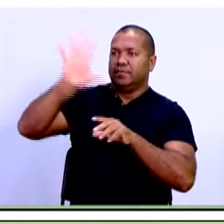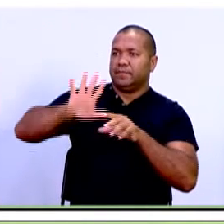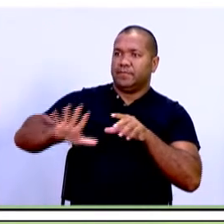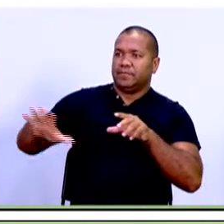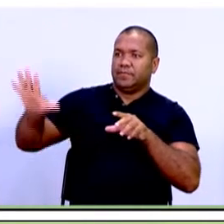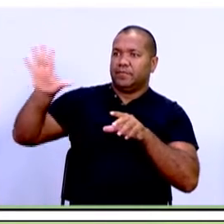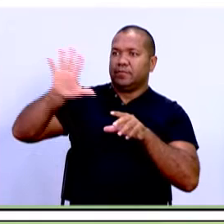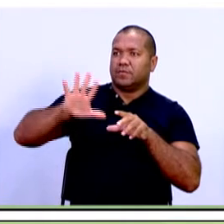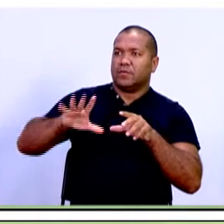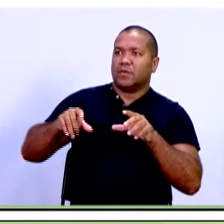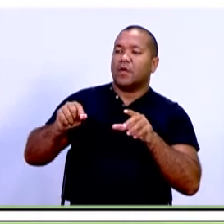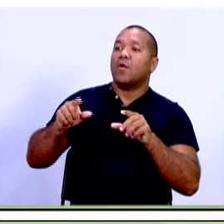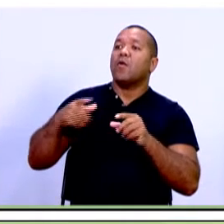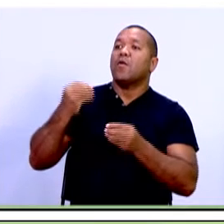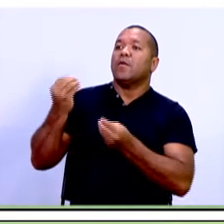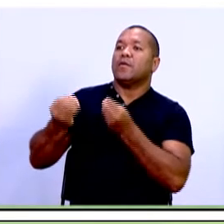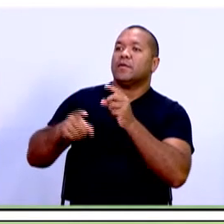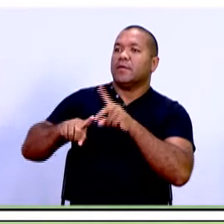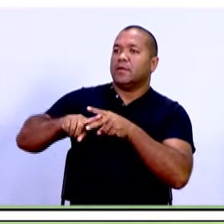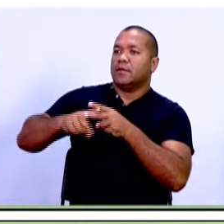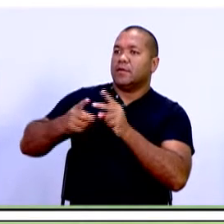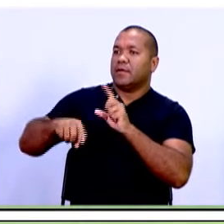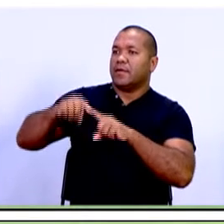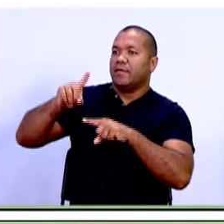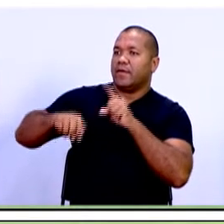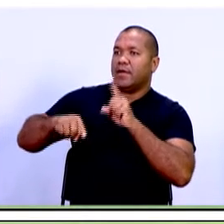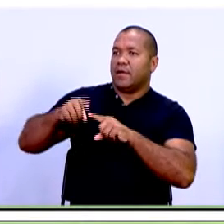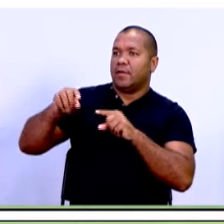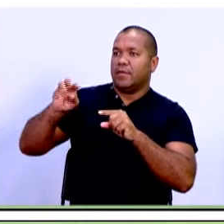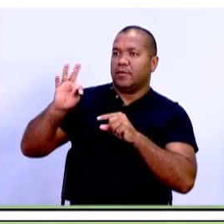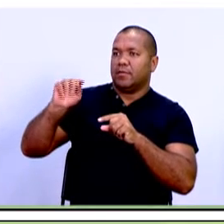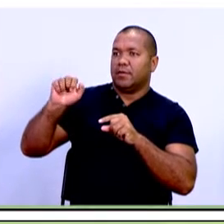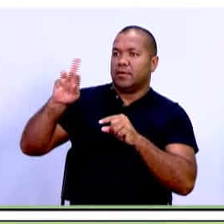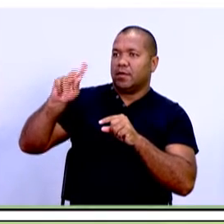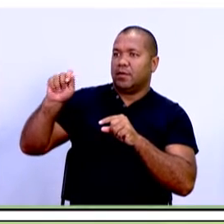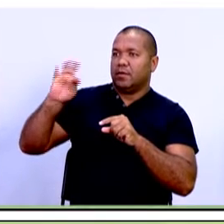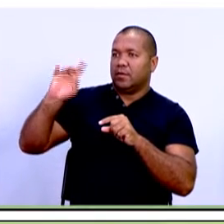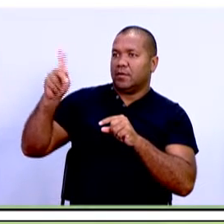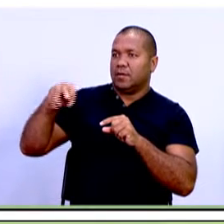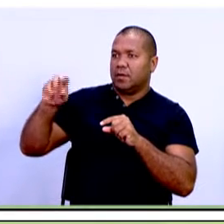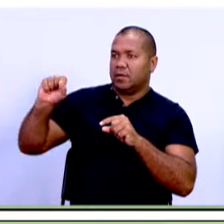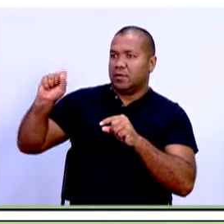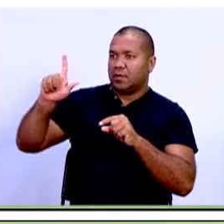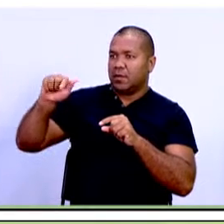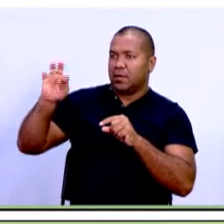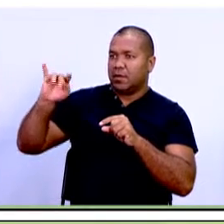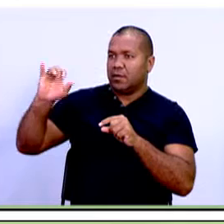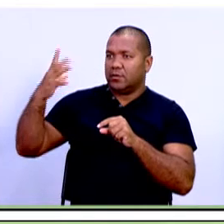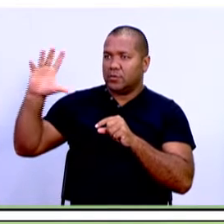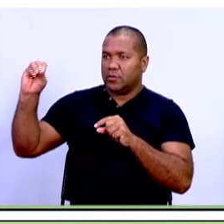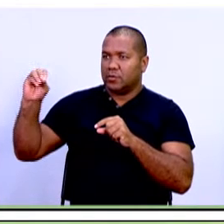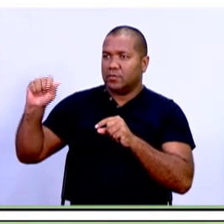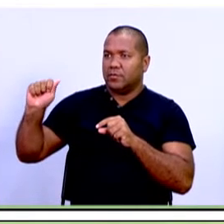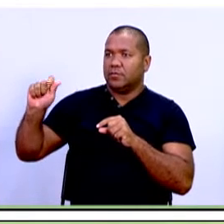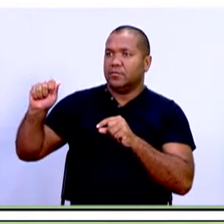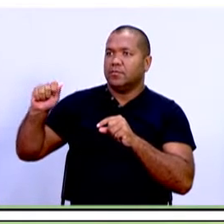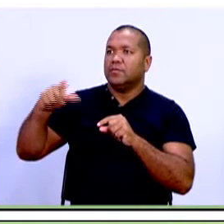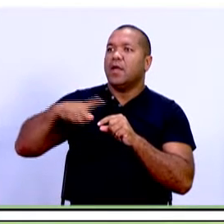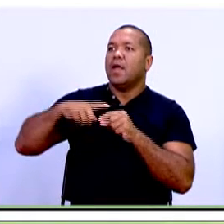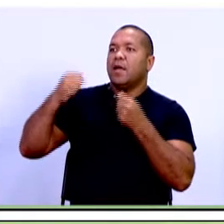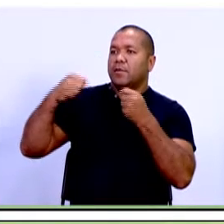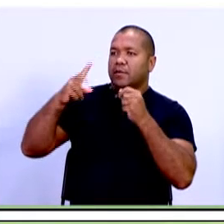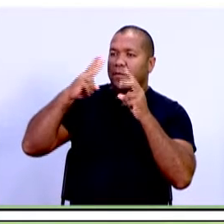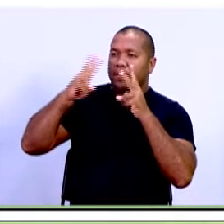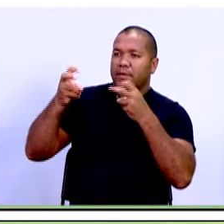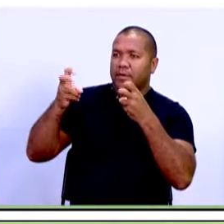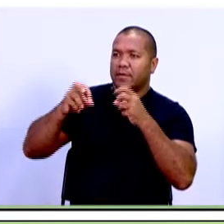Então, por meio dessa ferramenta, do Pentaho Data Integration, é possível visualmente você acessar diversos